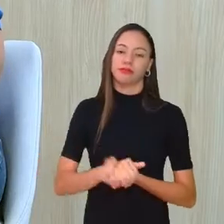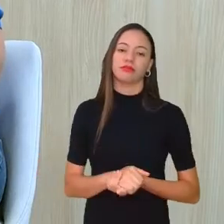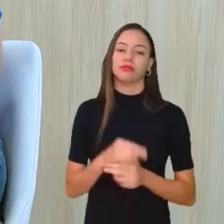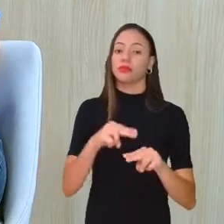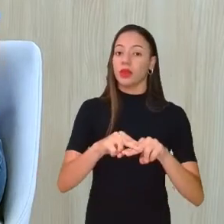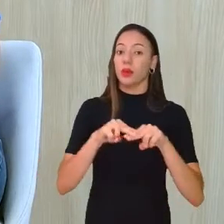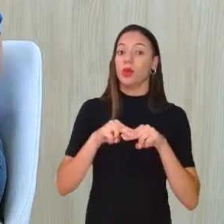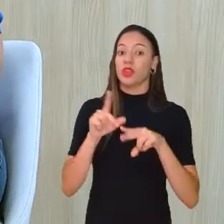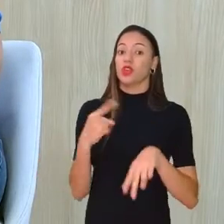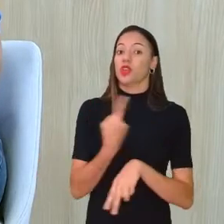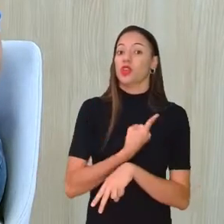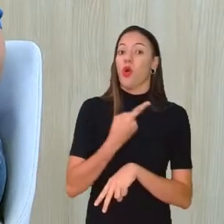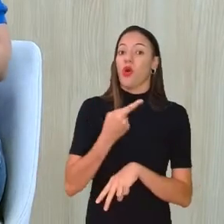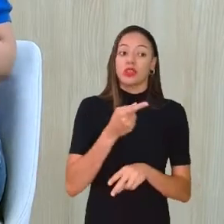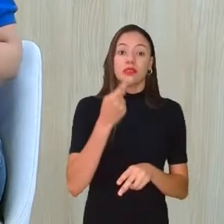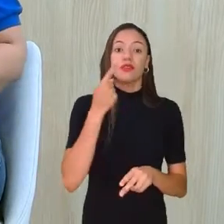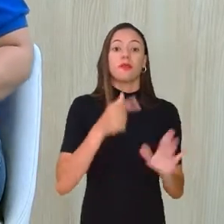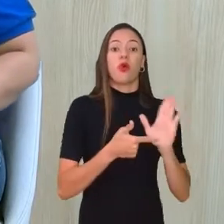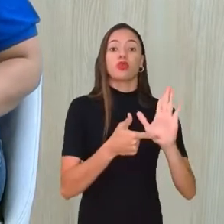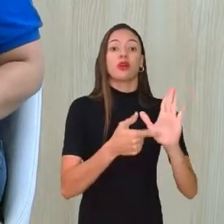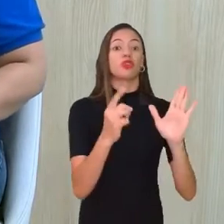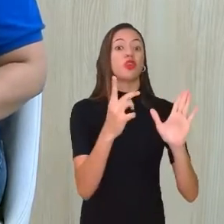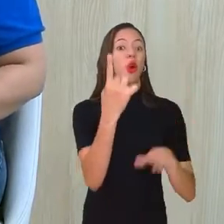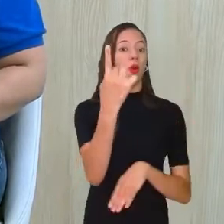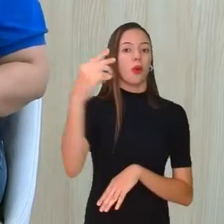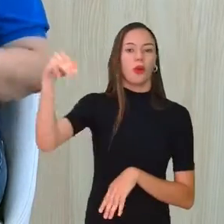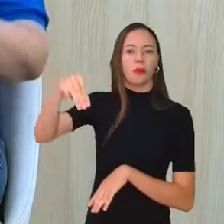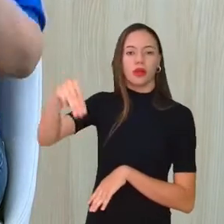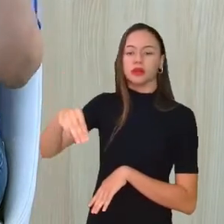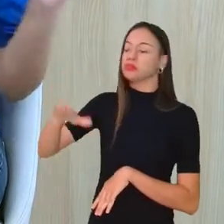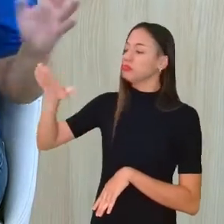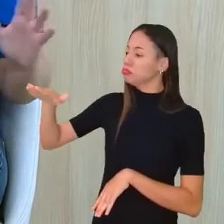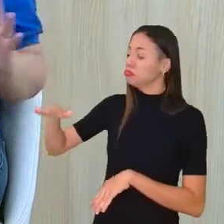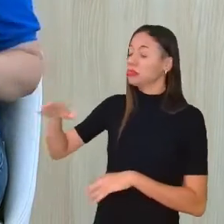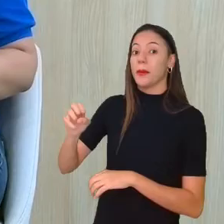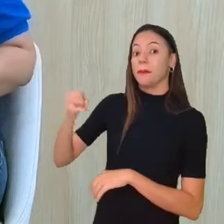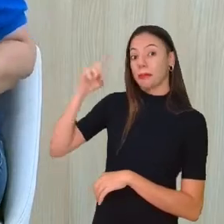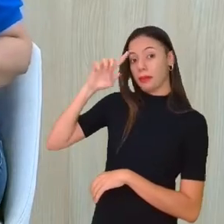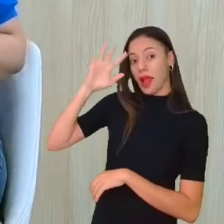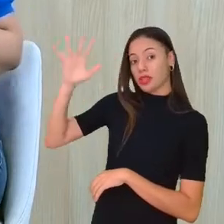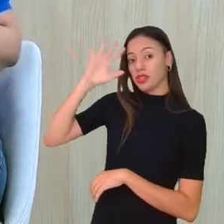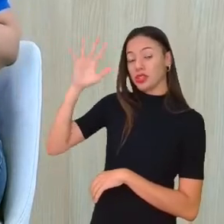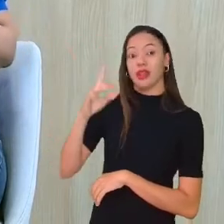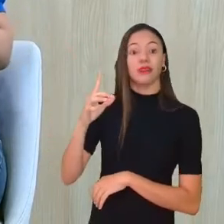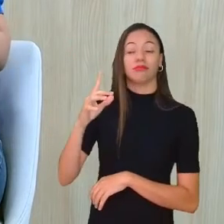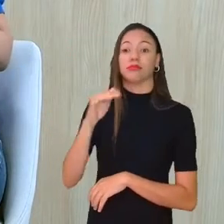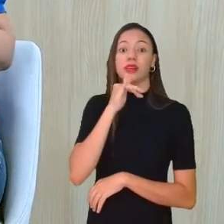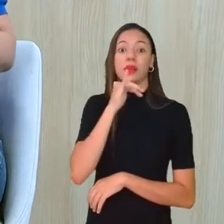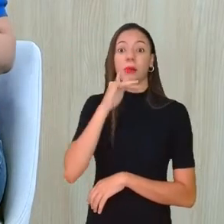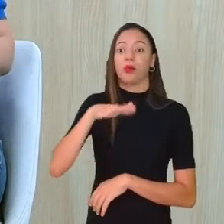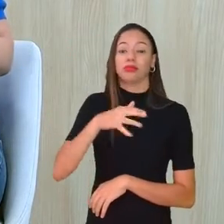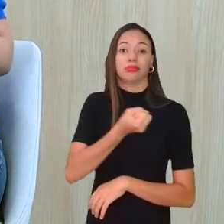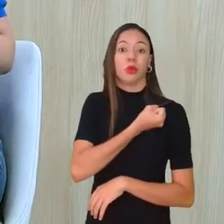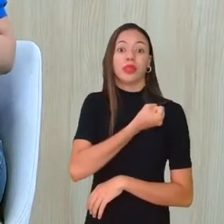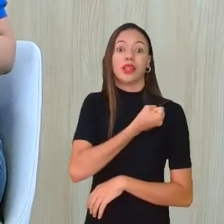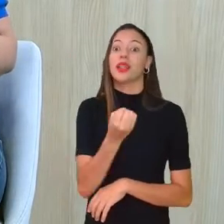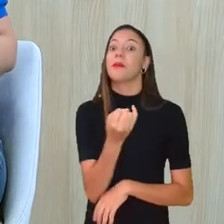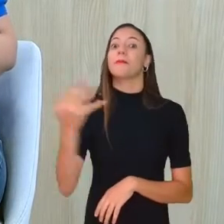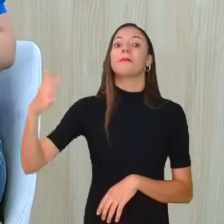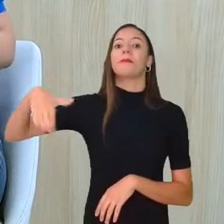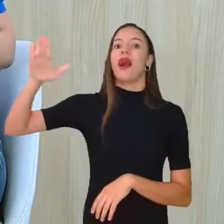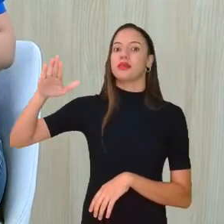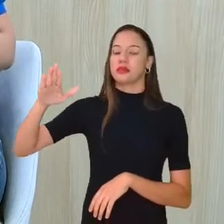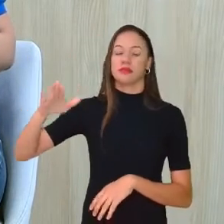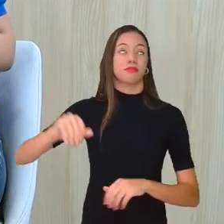quantidade só em 1 minuto. Não é isso? Imagine se a gente fosse fazer o cálculo com mais tempo, não, né, Thiago? É praticamente impossível,